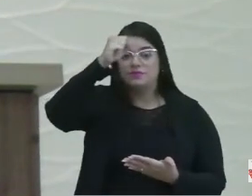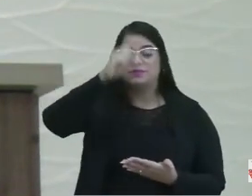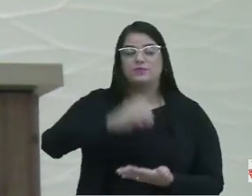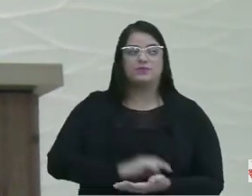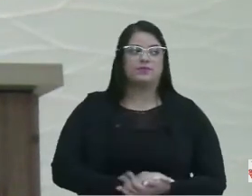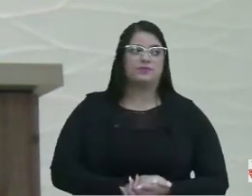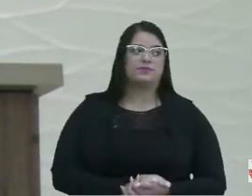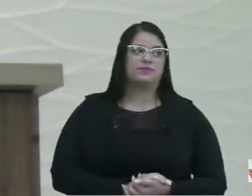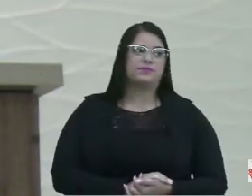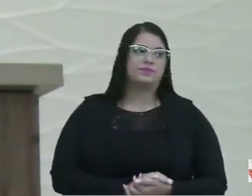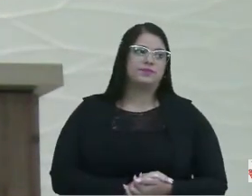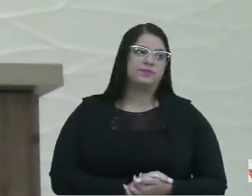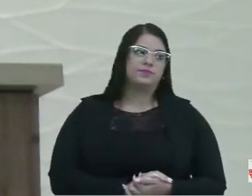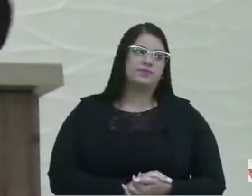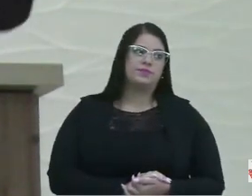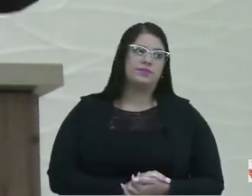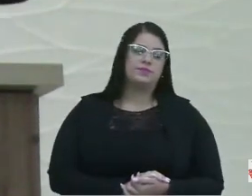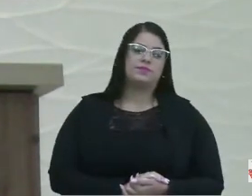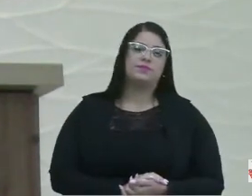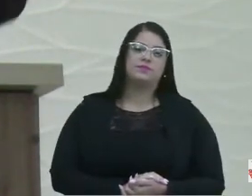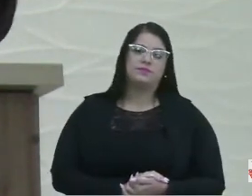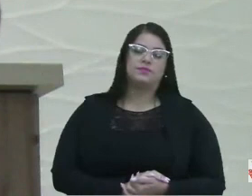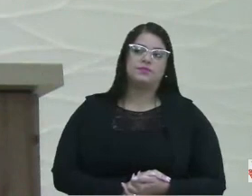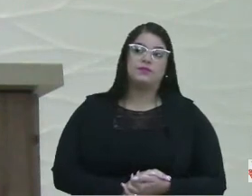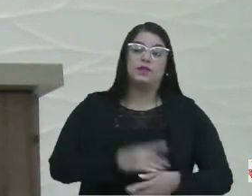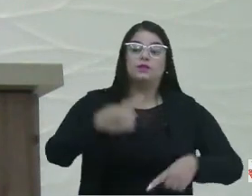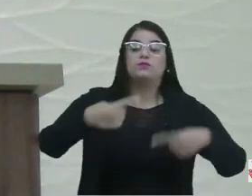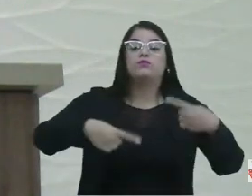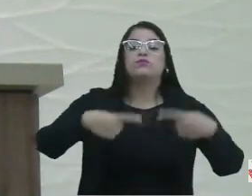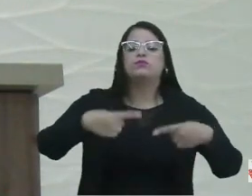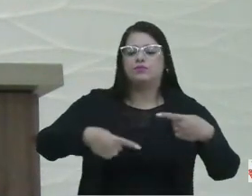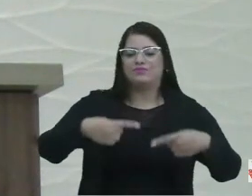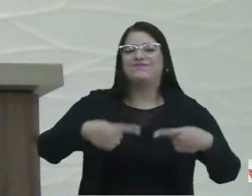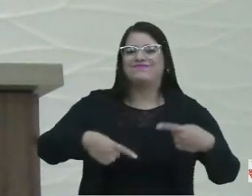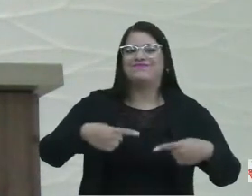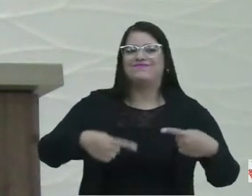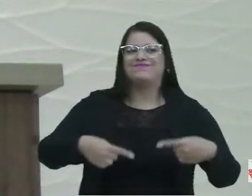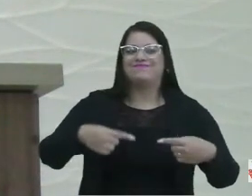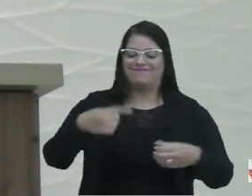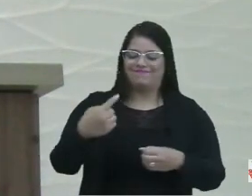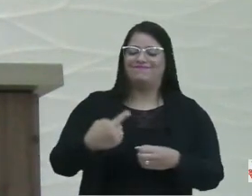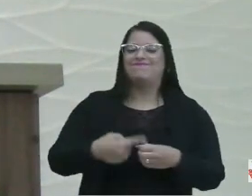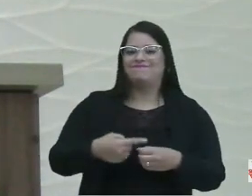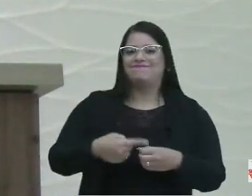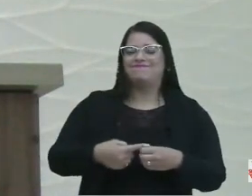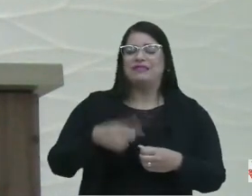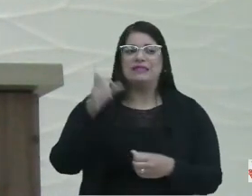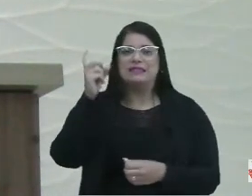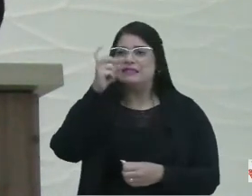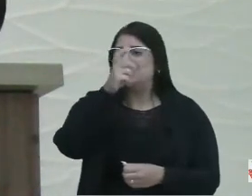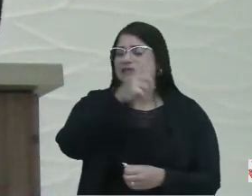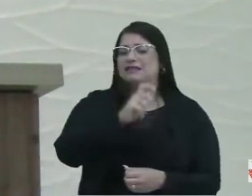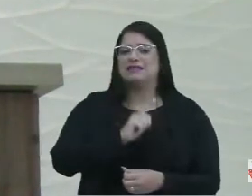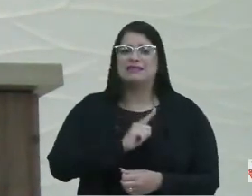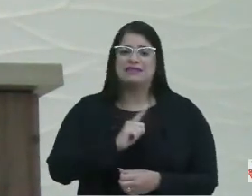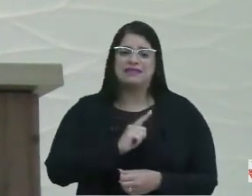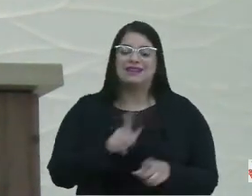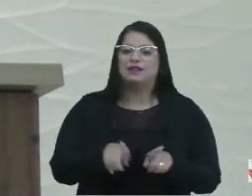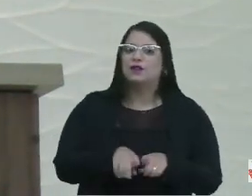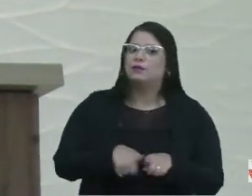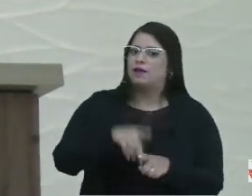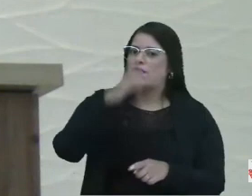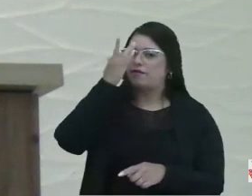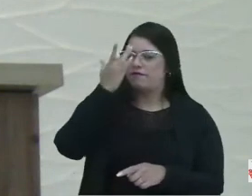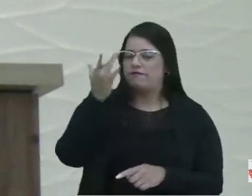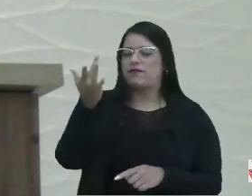começa a aprender alguma coisa sobre a política do nosso município, as dificuldades que é e as facilidades